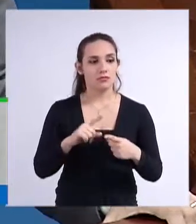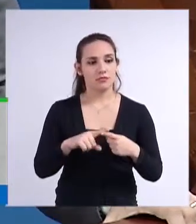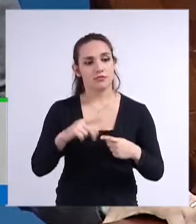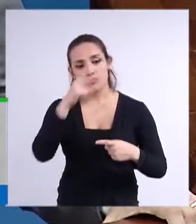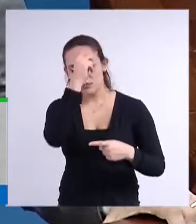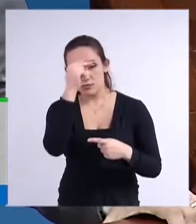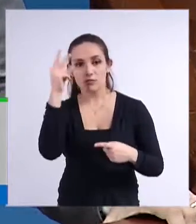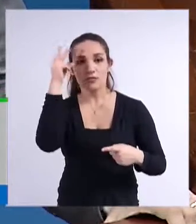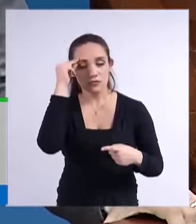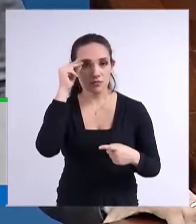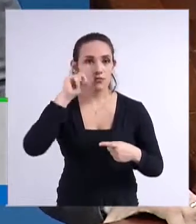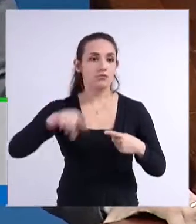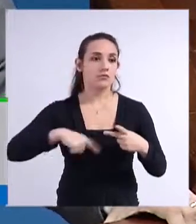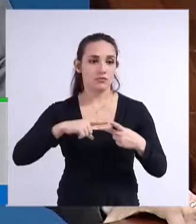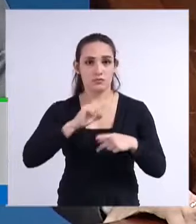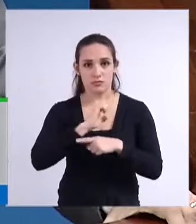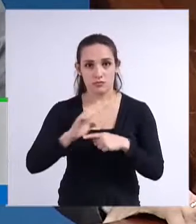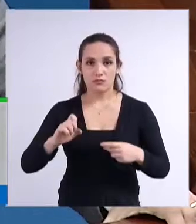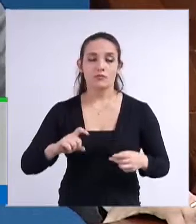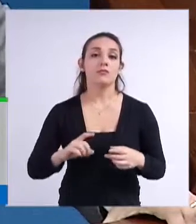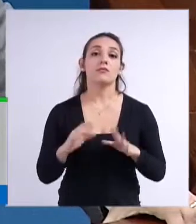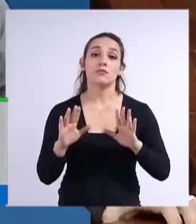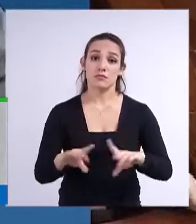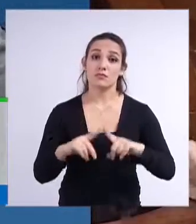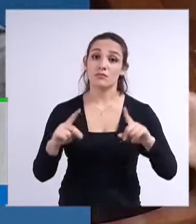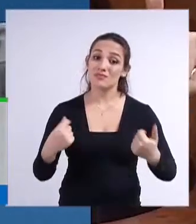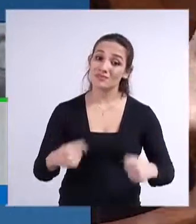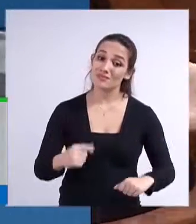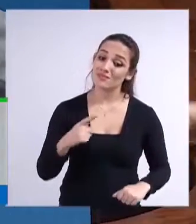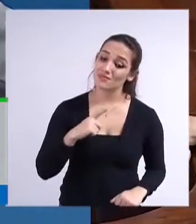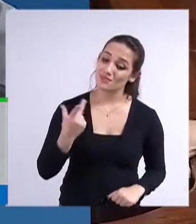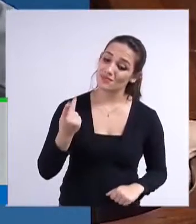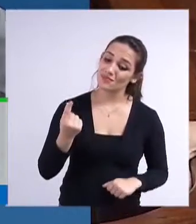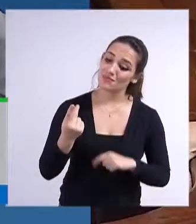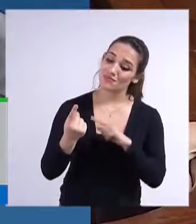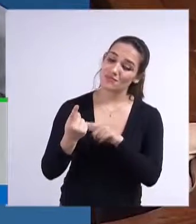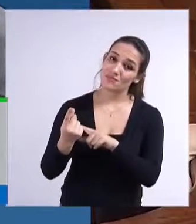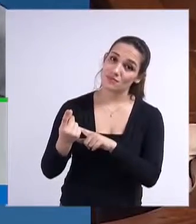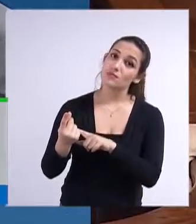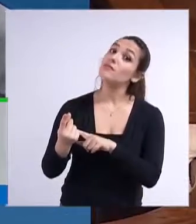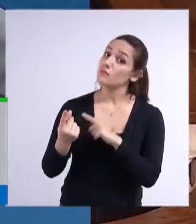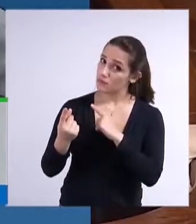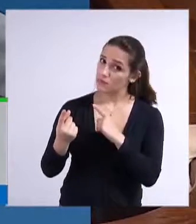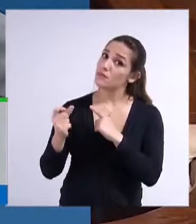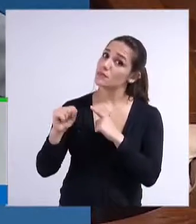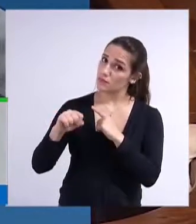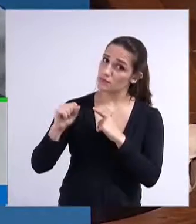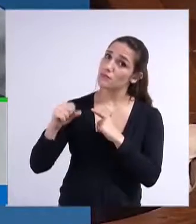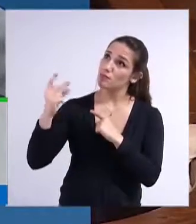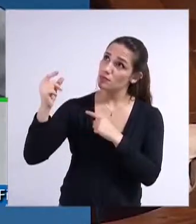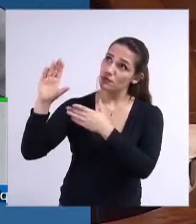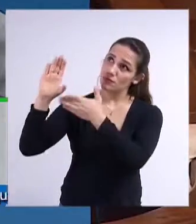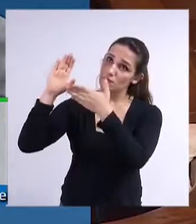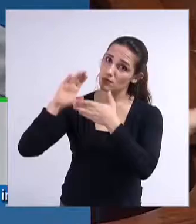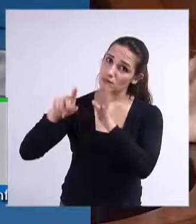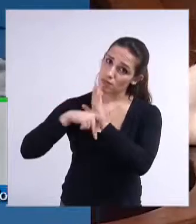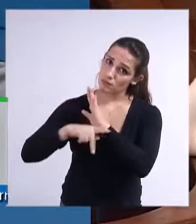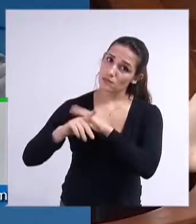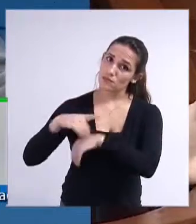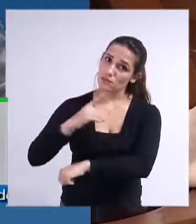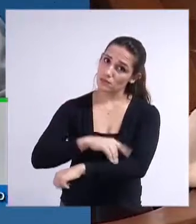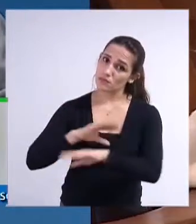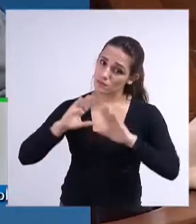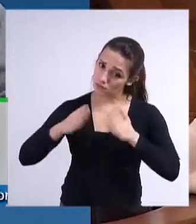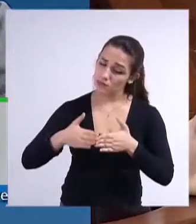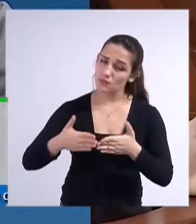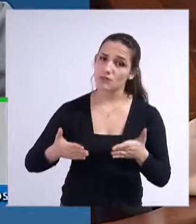é necessário ter investimentos, e existe investimentos específicos.